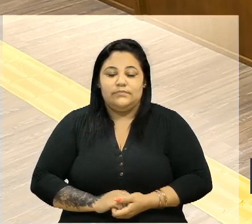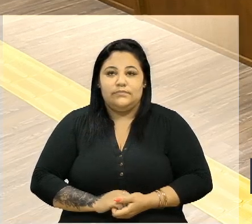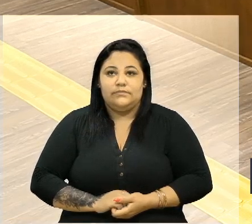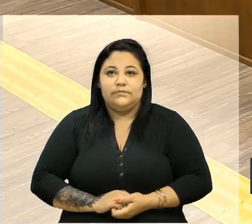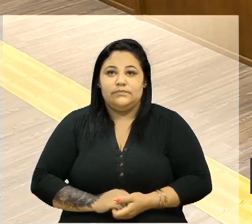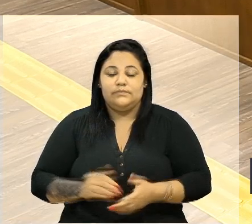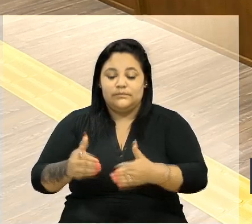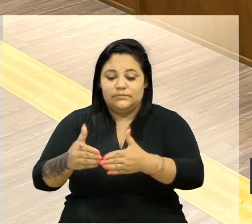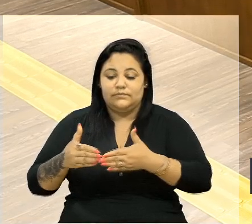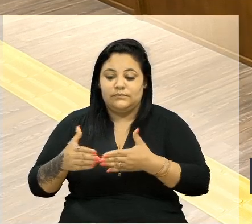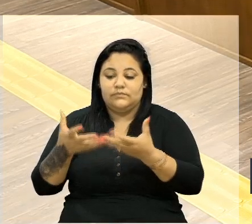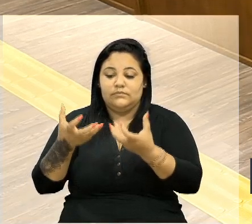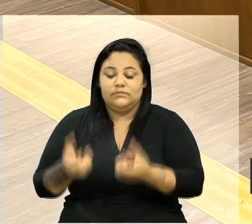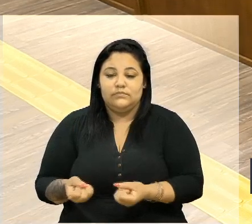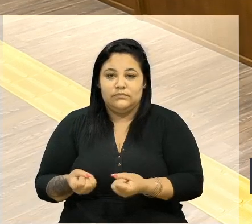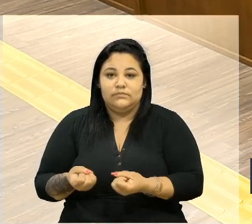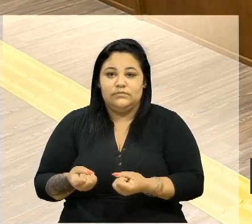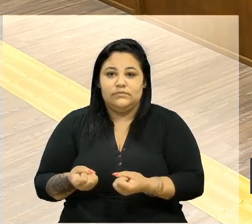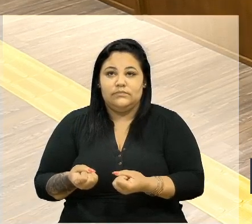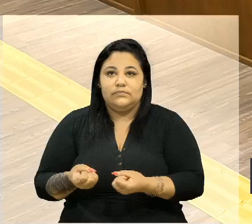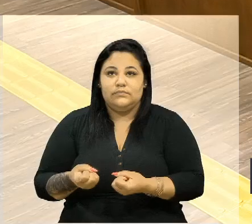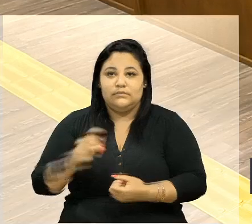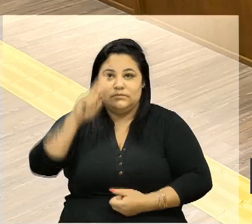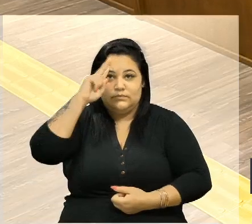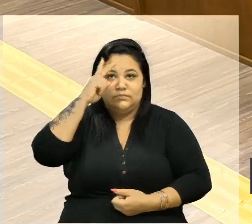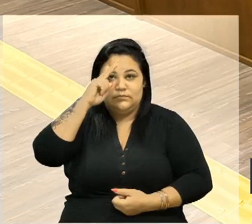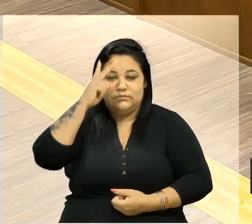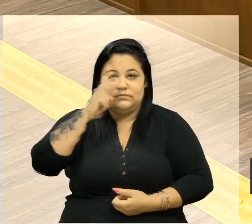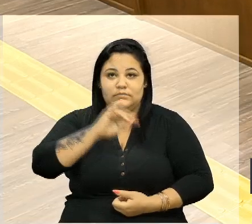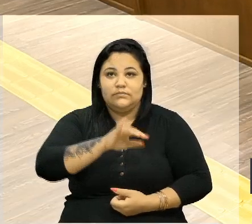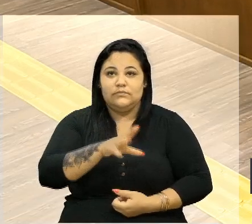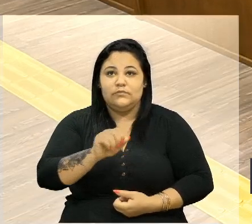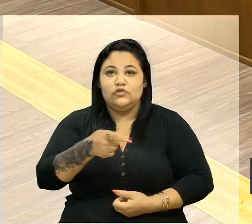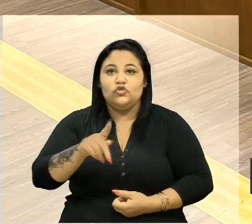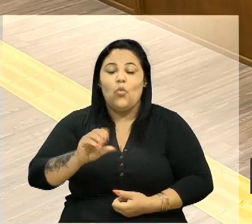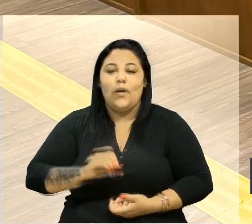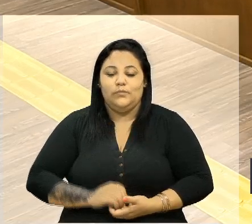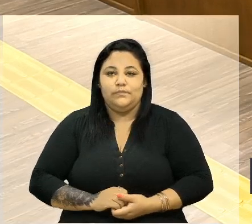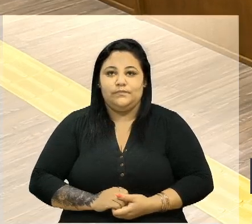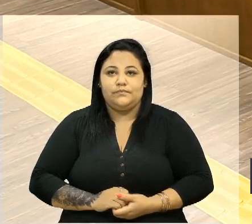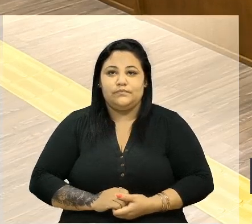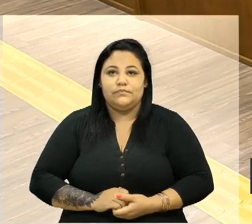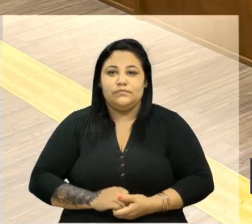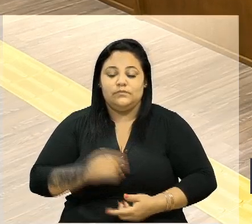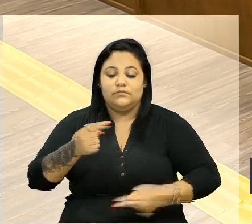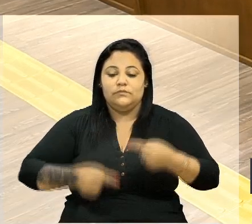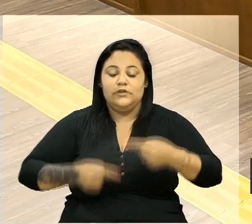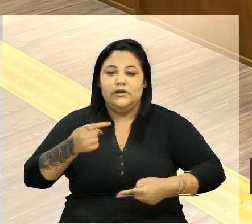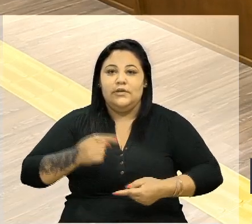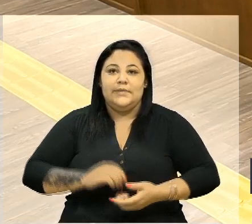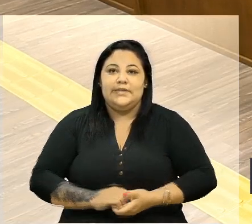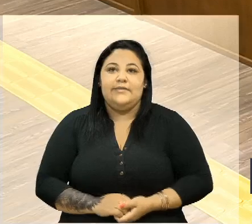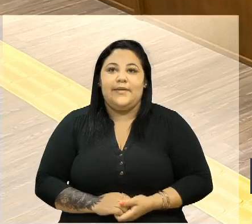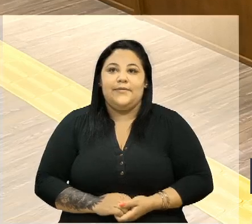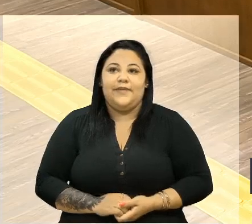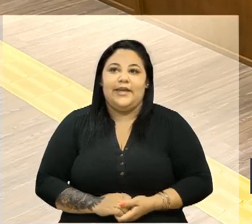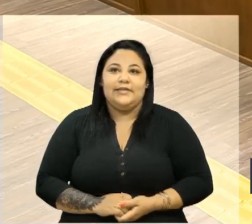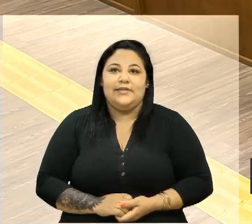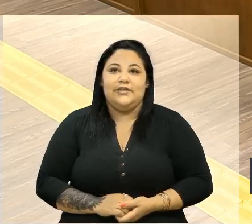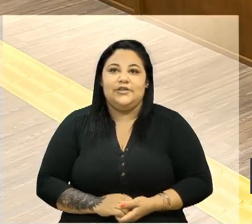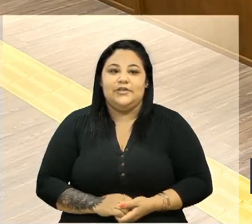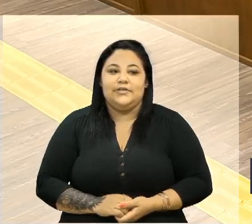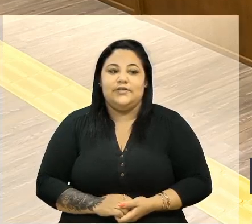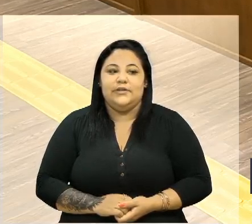Dispensa concedida, vereador Velocino João Ex. Em discussão. Encerrada a discussão.